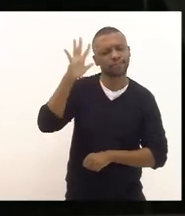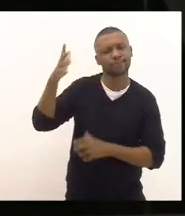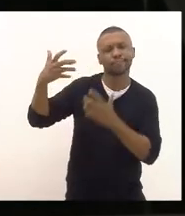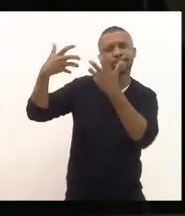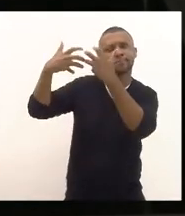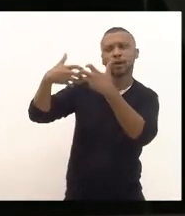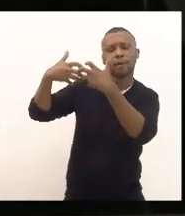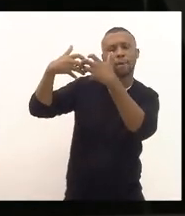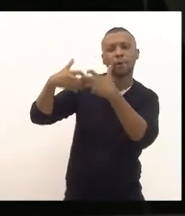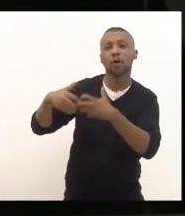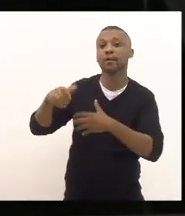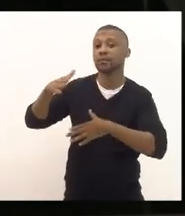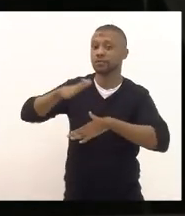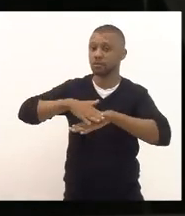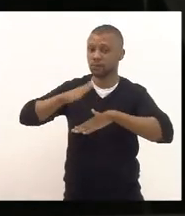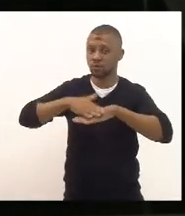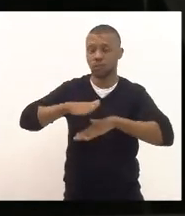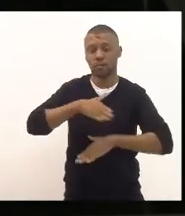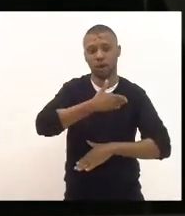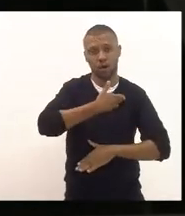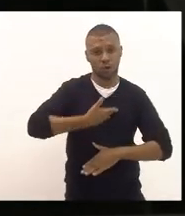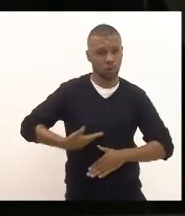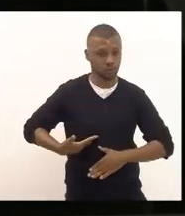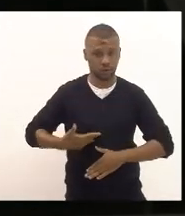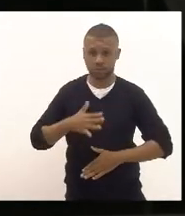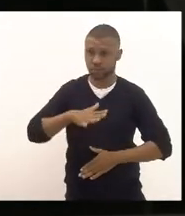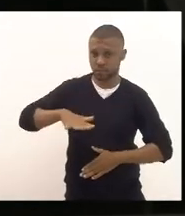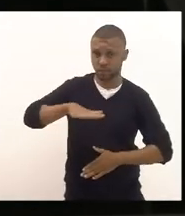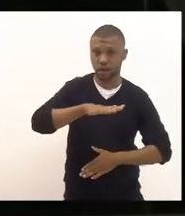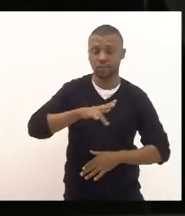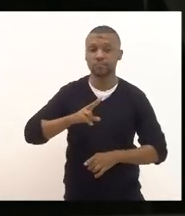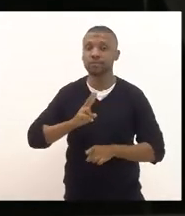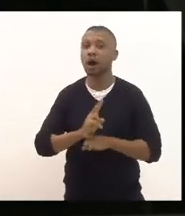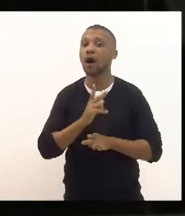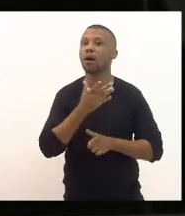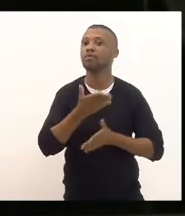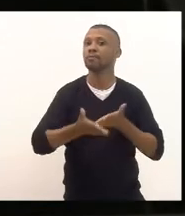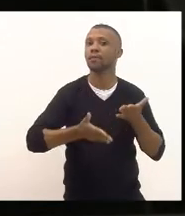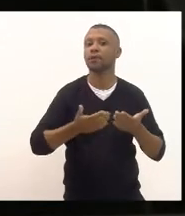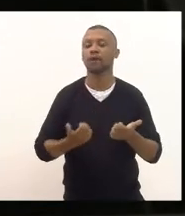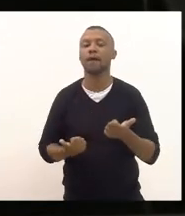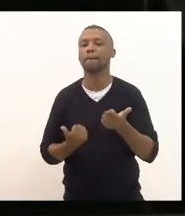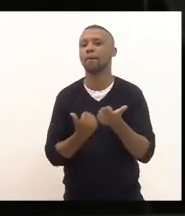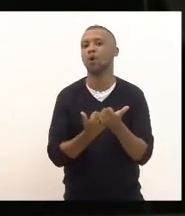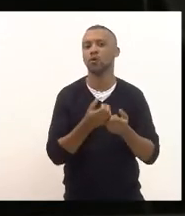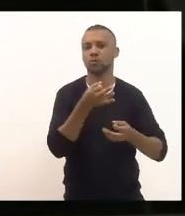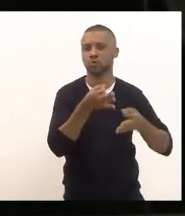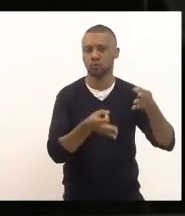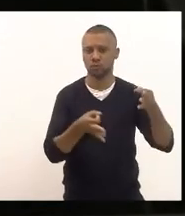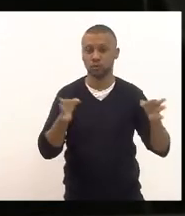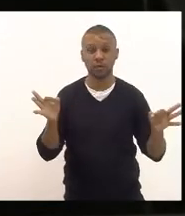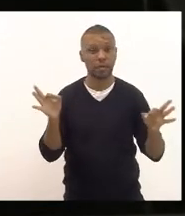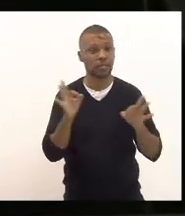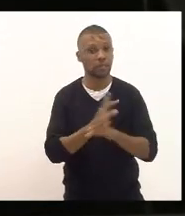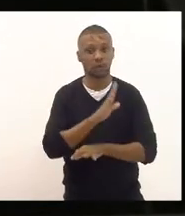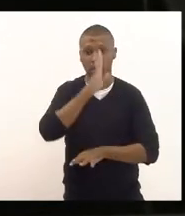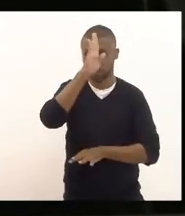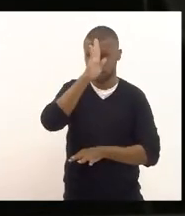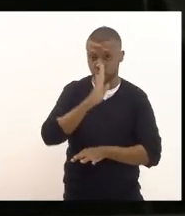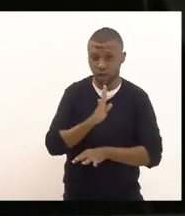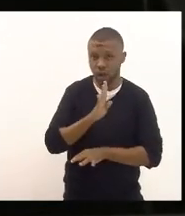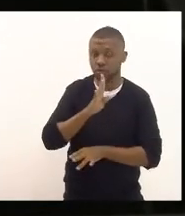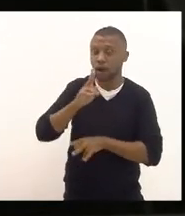que incumbe ao estado é prestar um serviço de assistência jurídica integral e gratuita